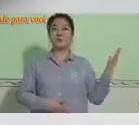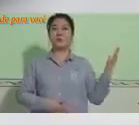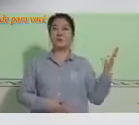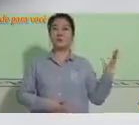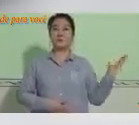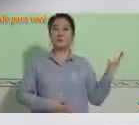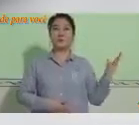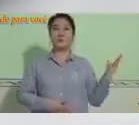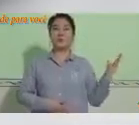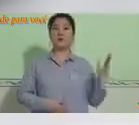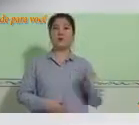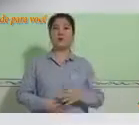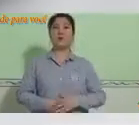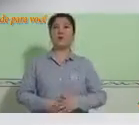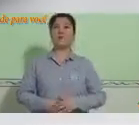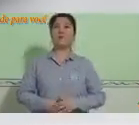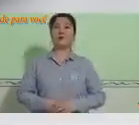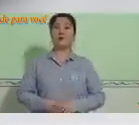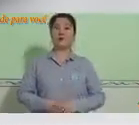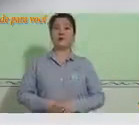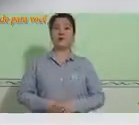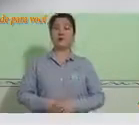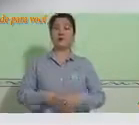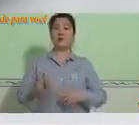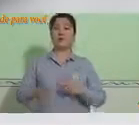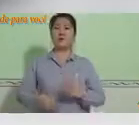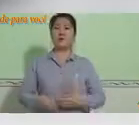a hidroginástica, por exemplo.